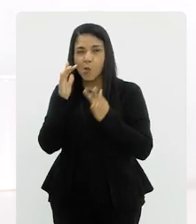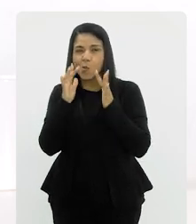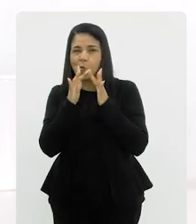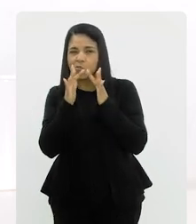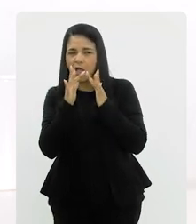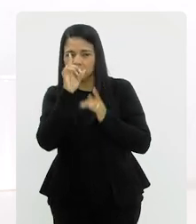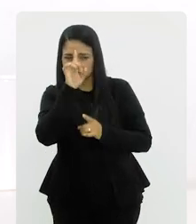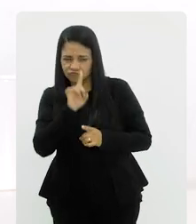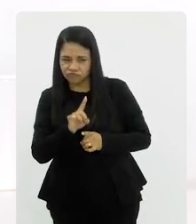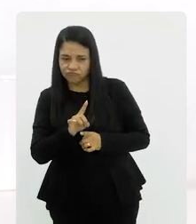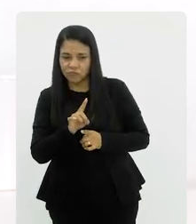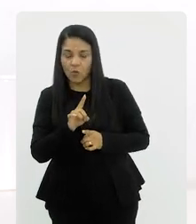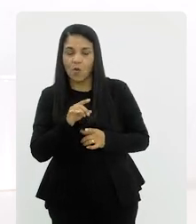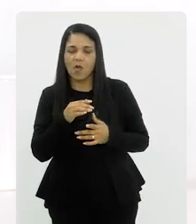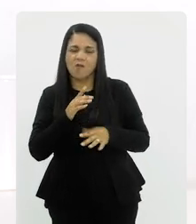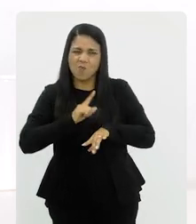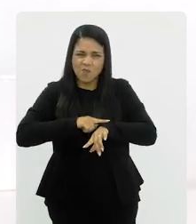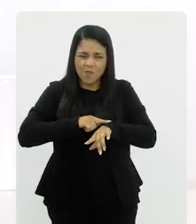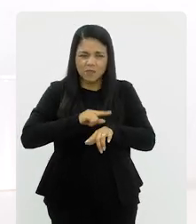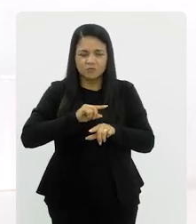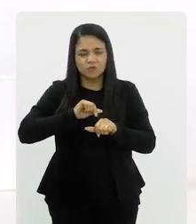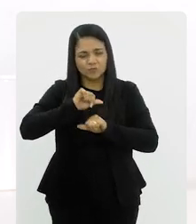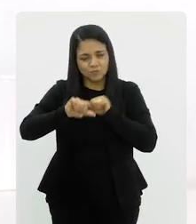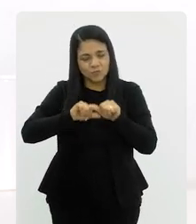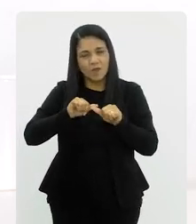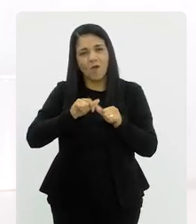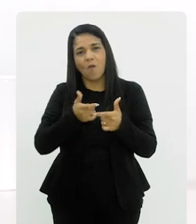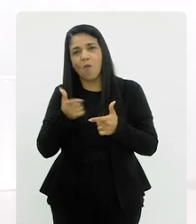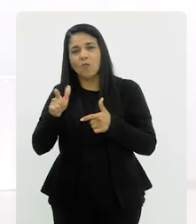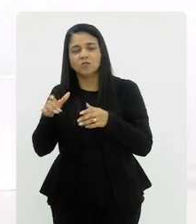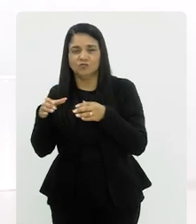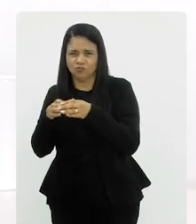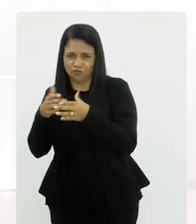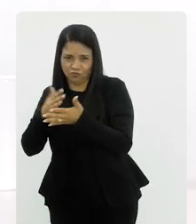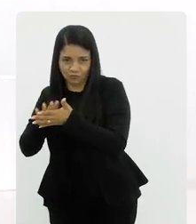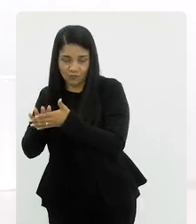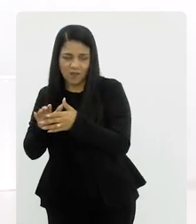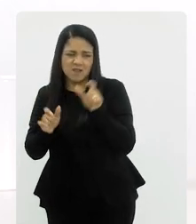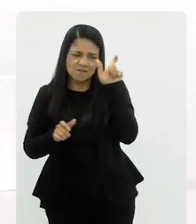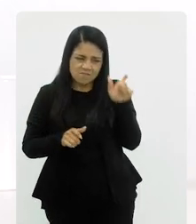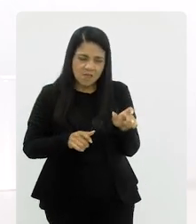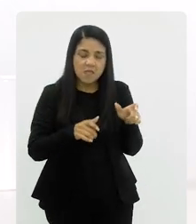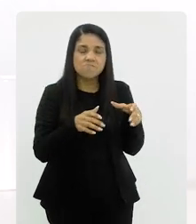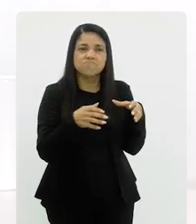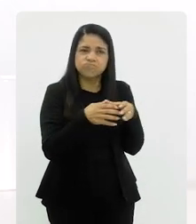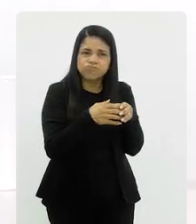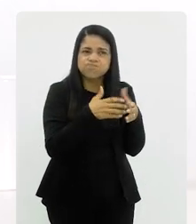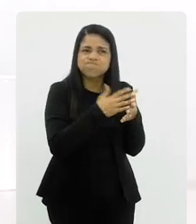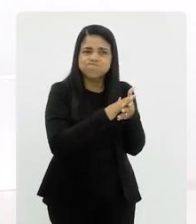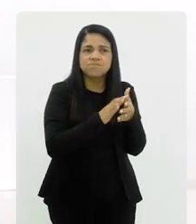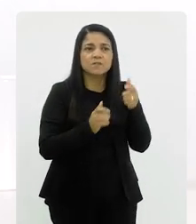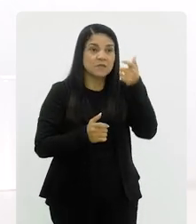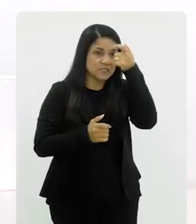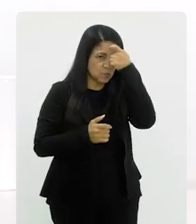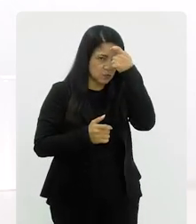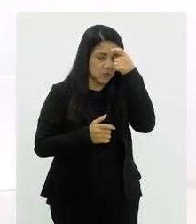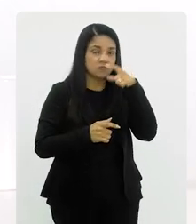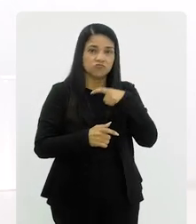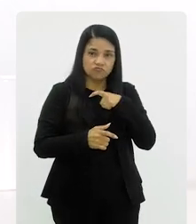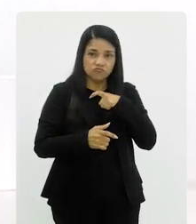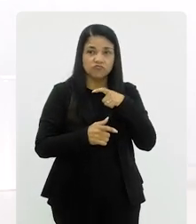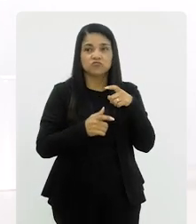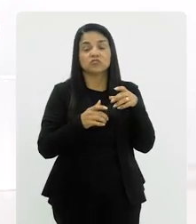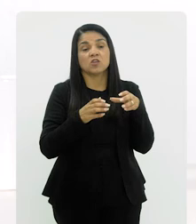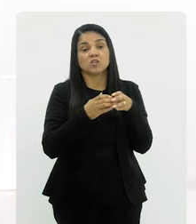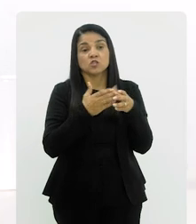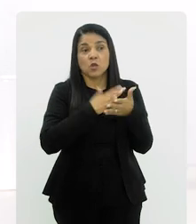eu entrei em contato com a diretoria e falei, hora de mudar. Eles também estavam cientes que precisava mudar, pro bem da escola,